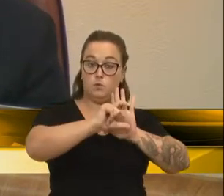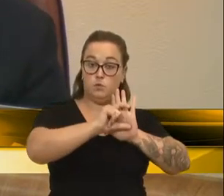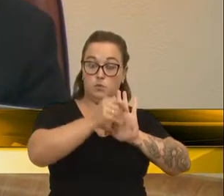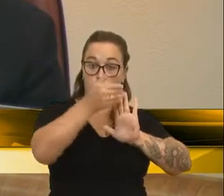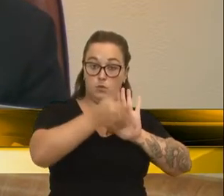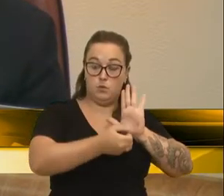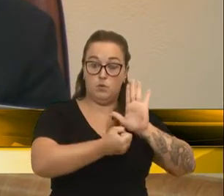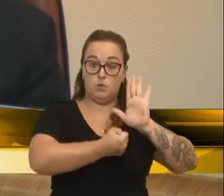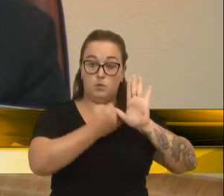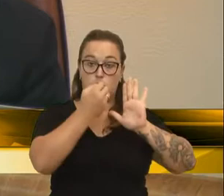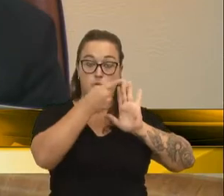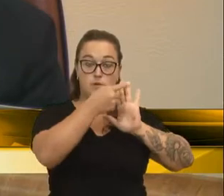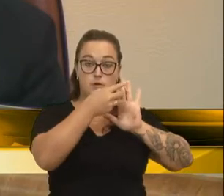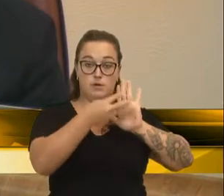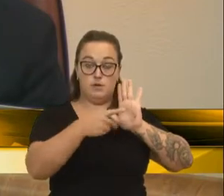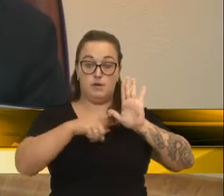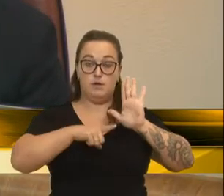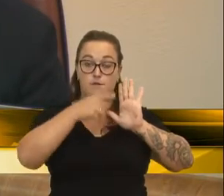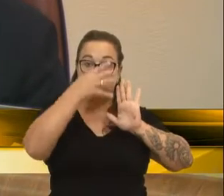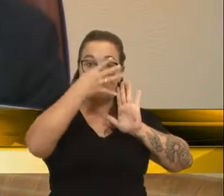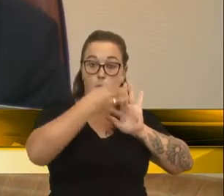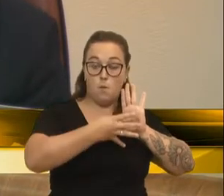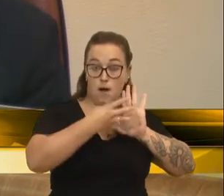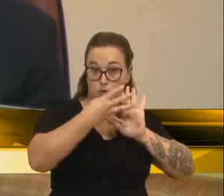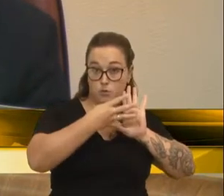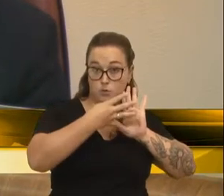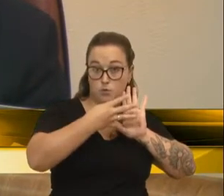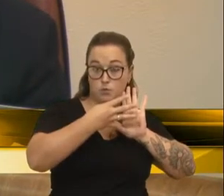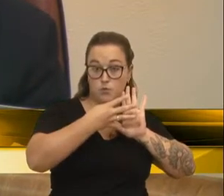apenas 4, abre parênteses, 4, fecha parênteses,